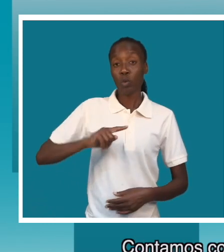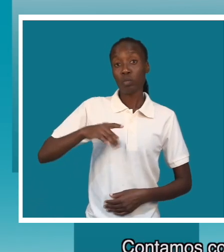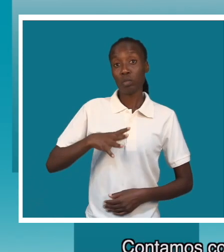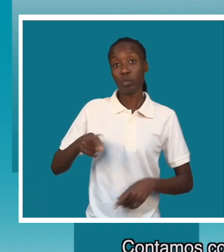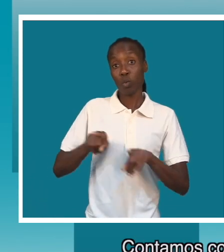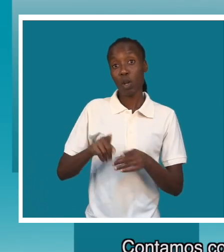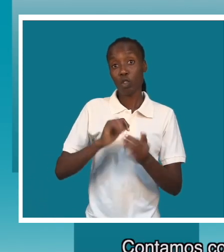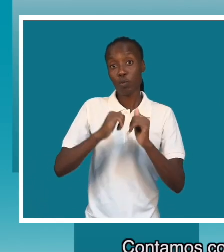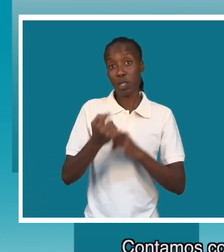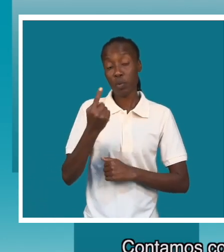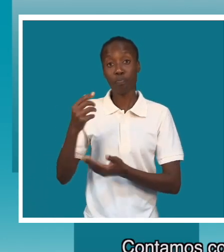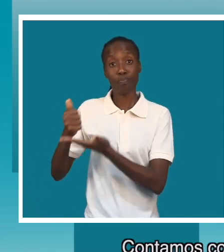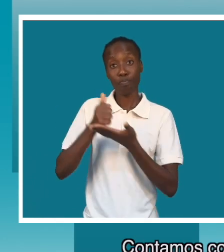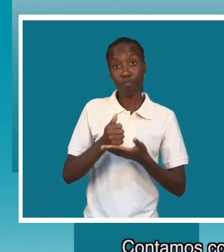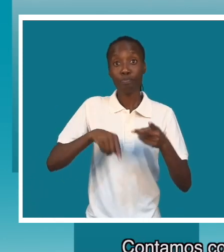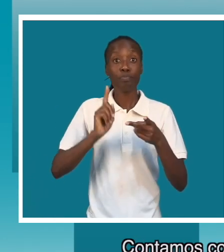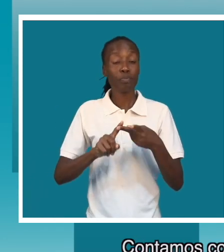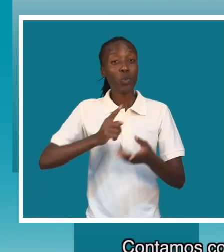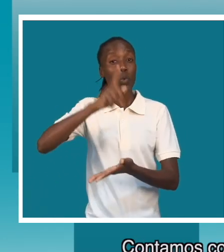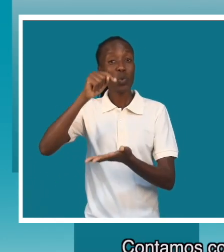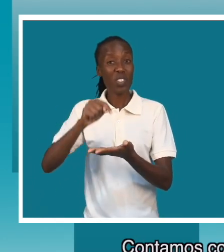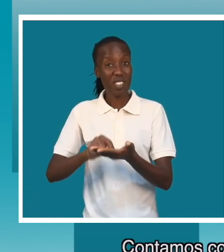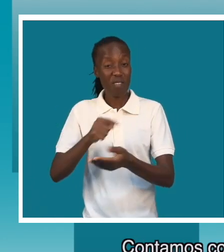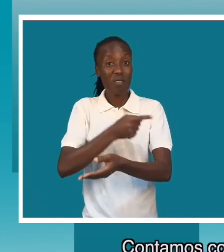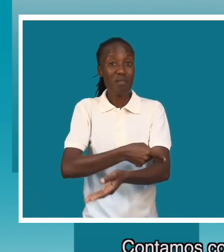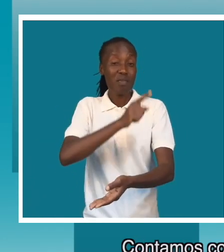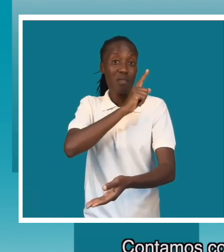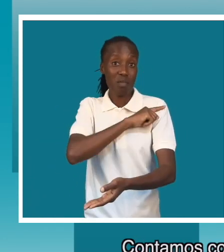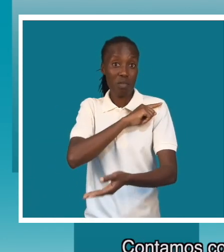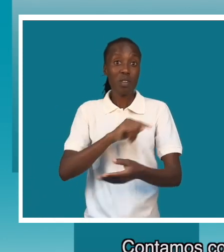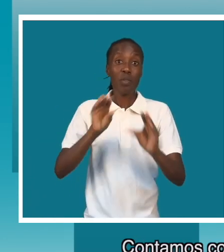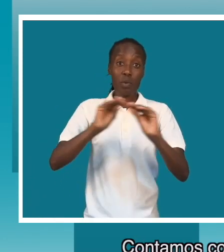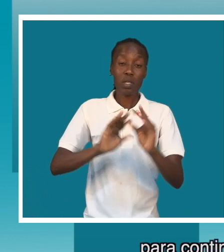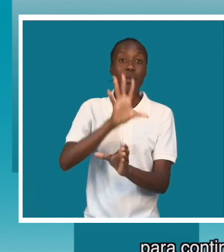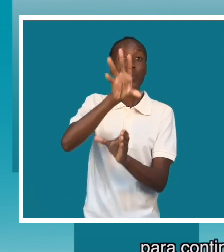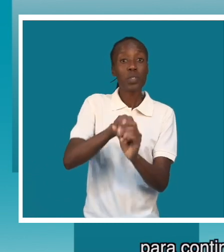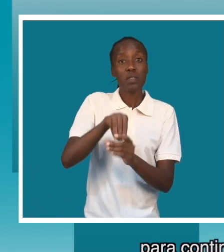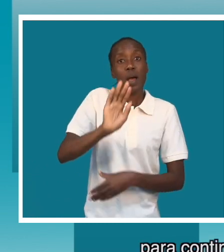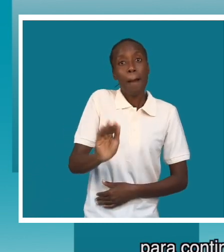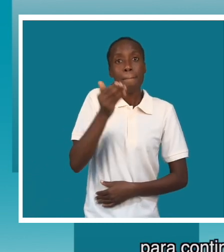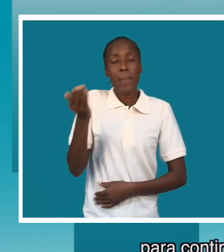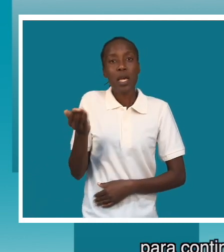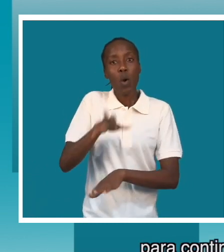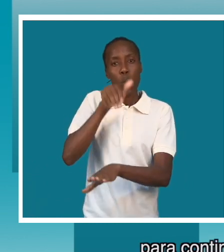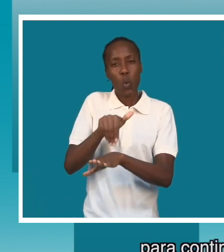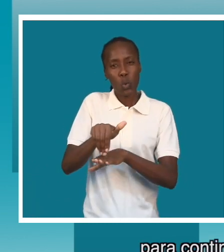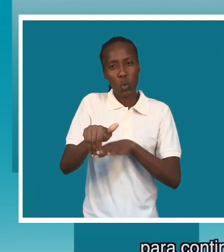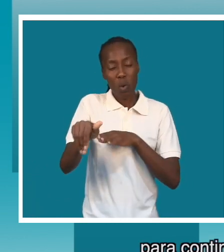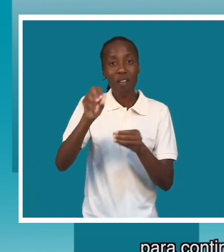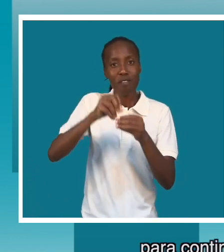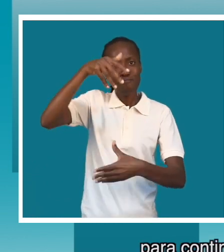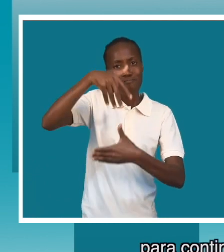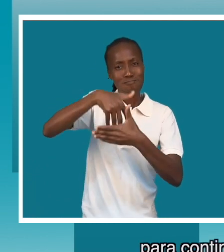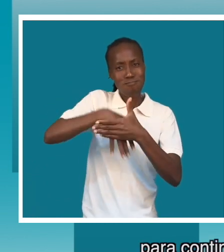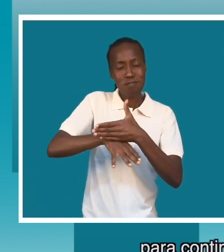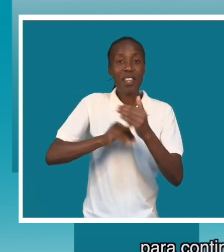Contamos com as escolas especiais e com os centros de recursos de educação inclusiva para continuar a